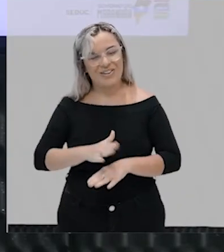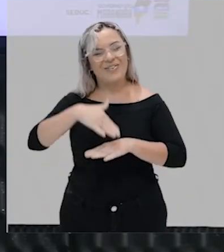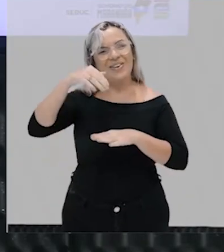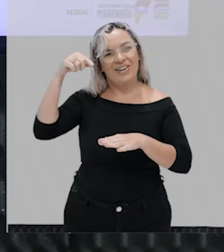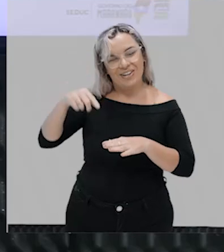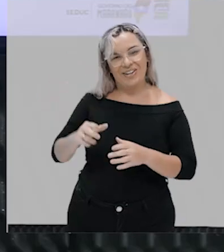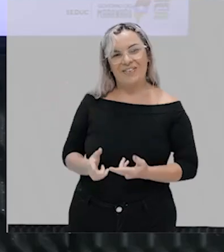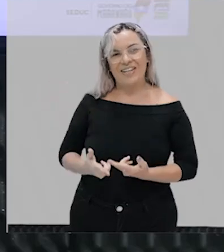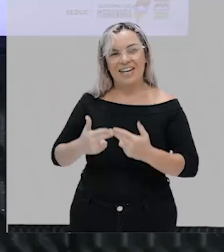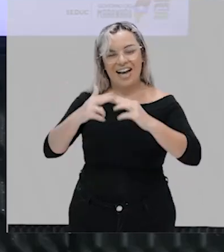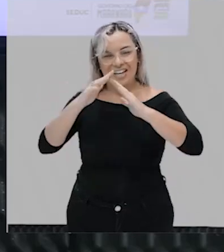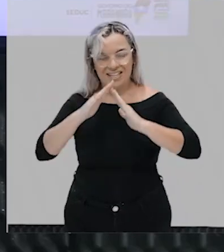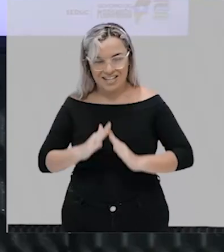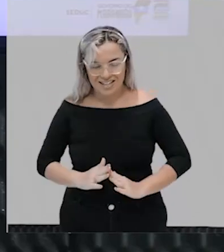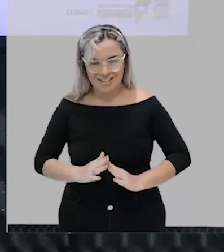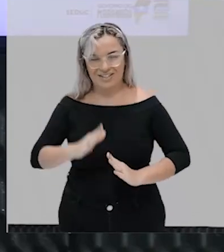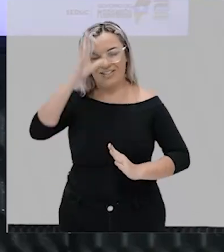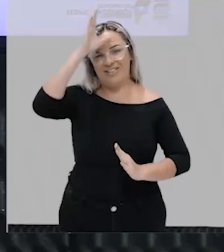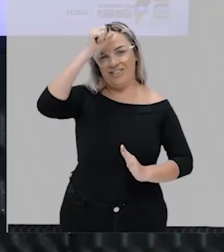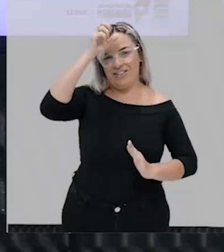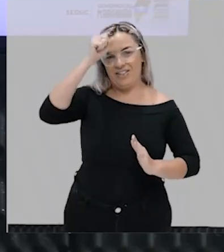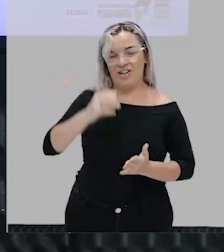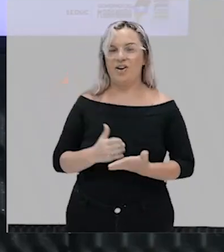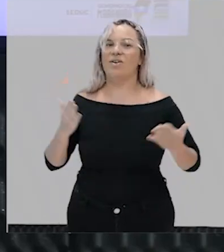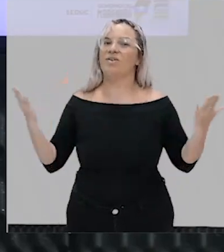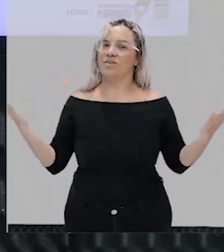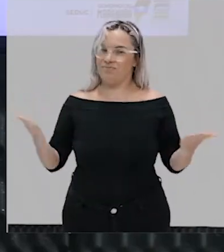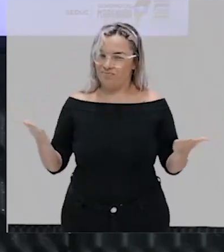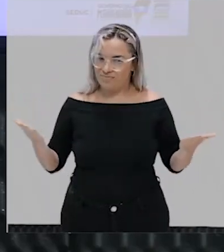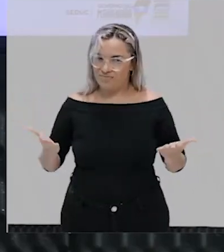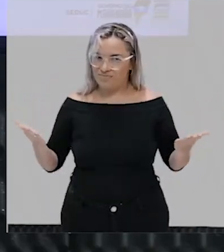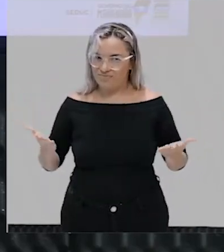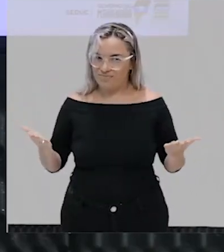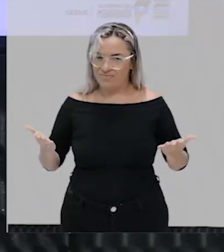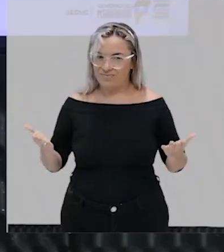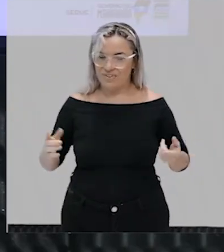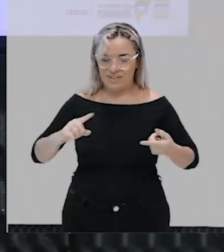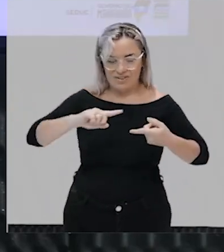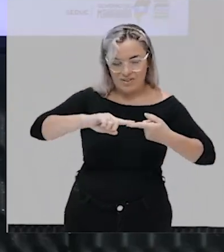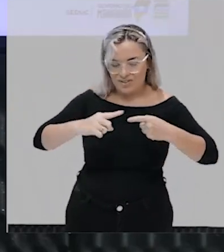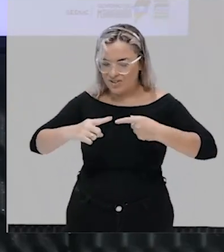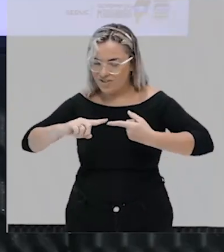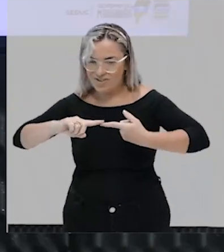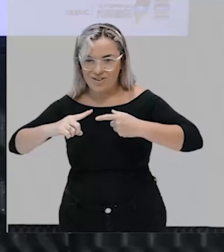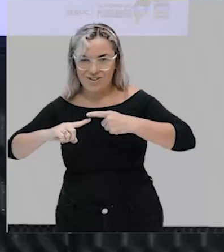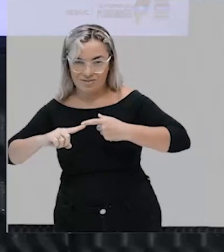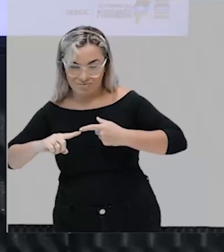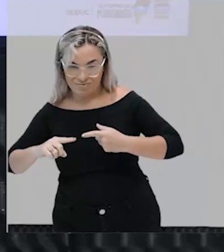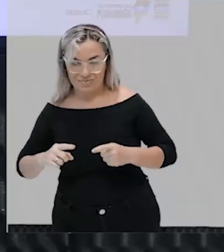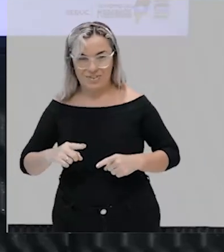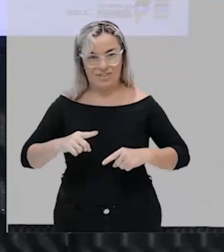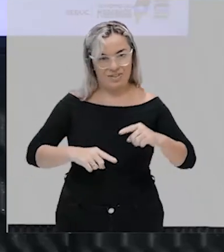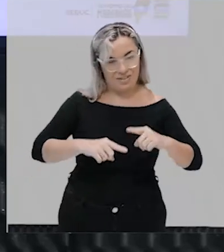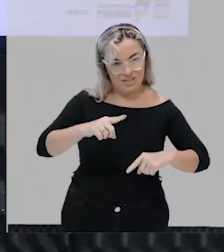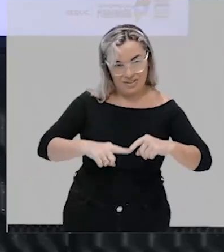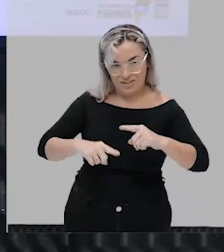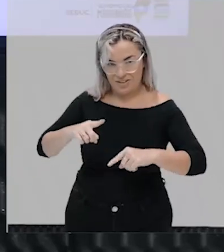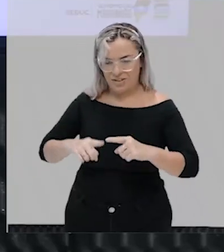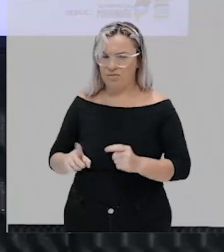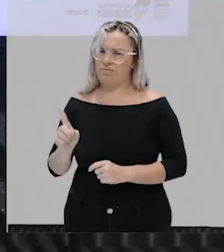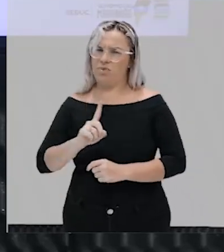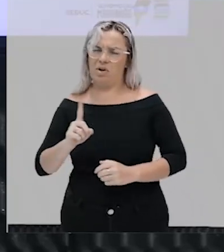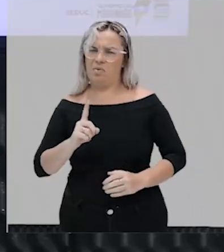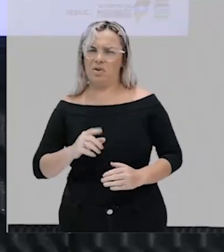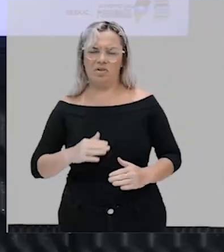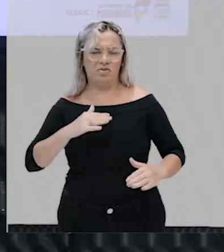uma aula do programa Fique em Casa Aprendendo e hoje vamos concordar nas coisas. Não que a gente discorde,